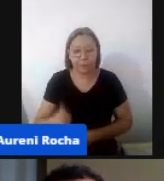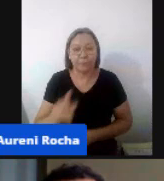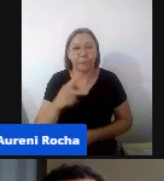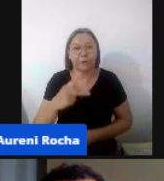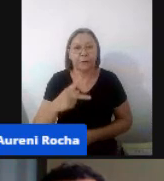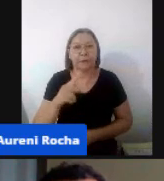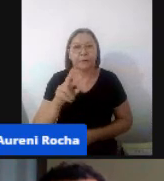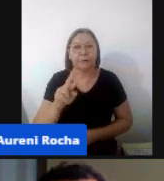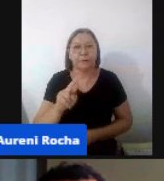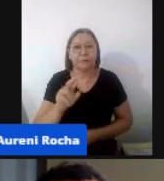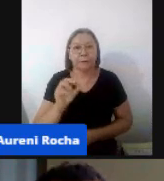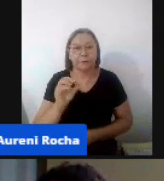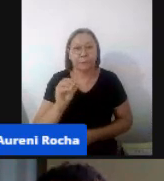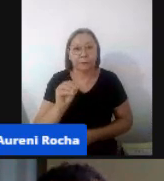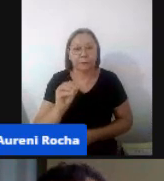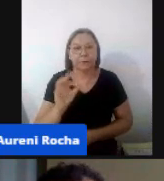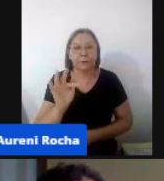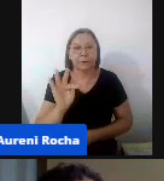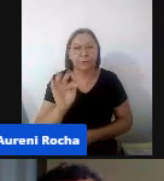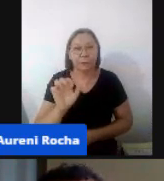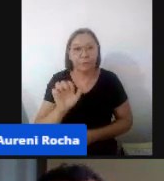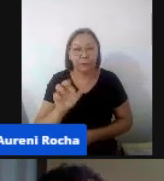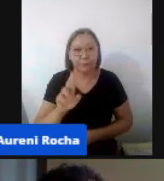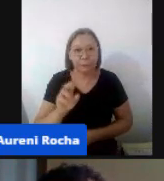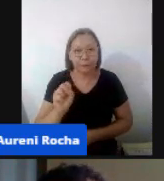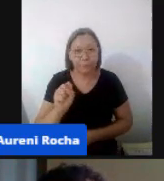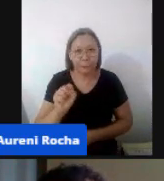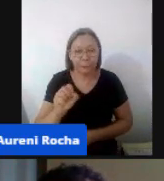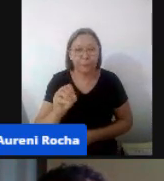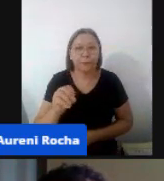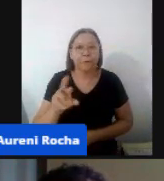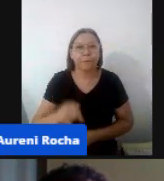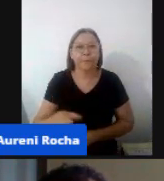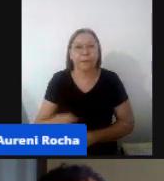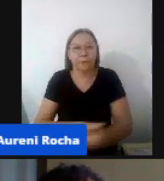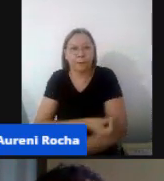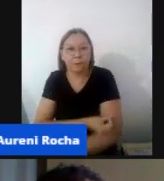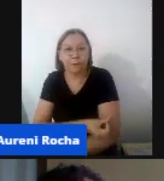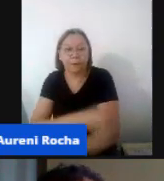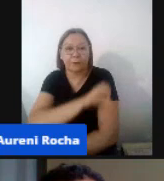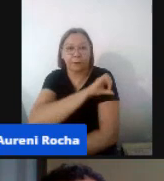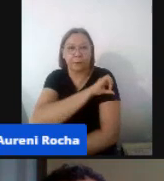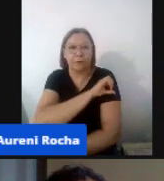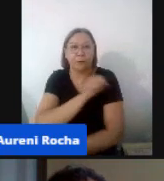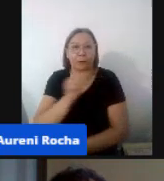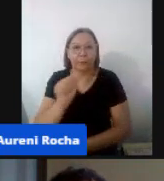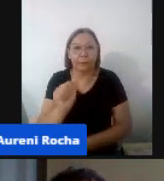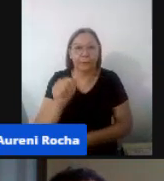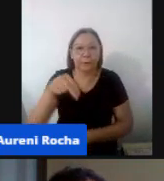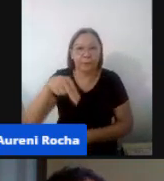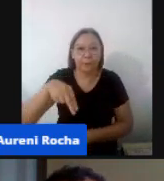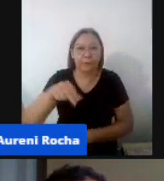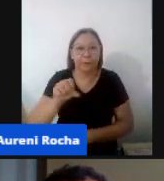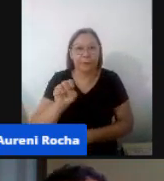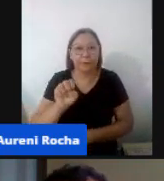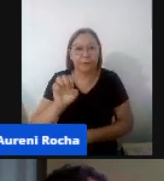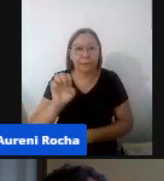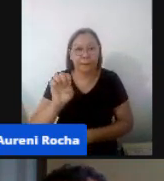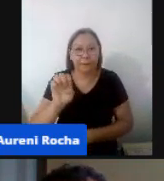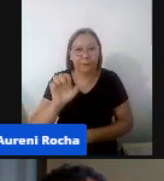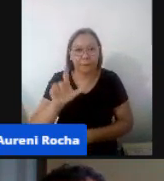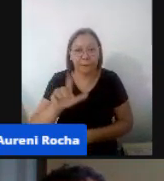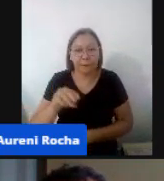novo membro da equipe de matemática da GFEM do 6º ou 9º ano. E é um prazer também estar aqui participando